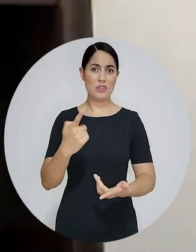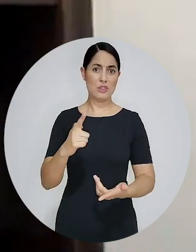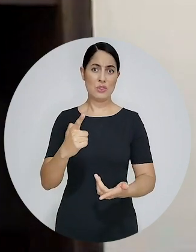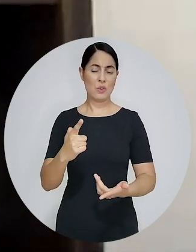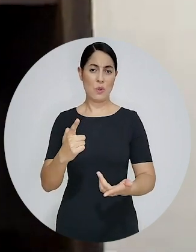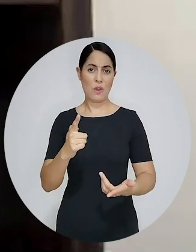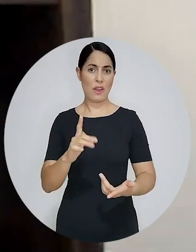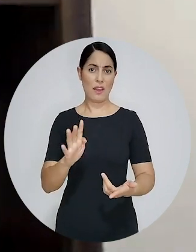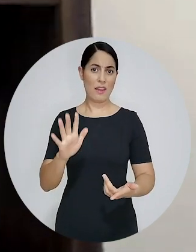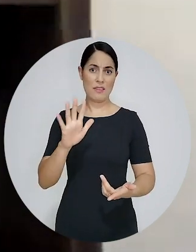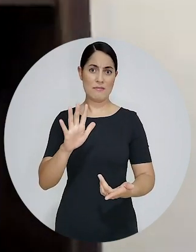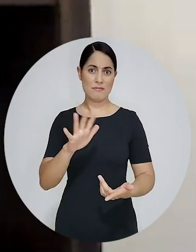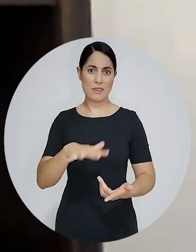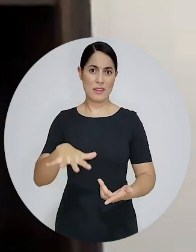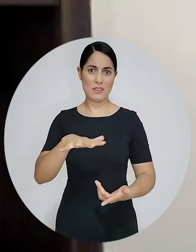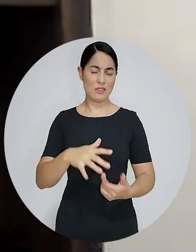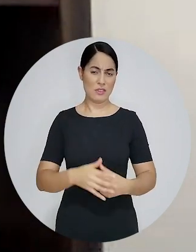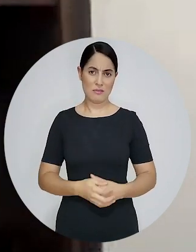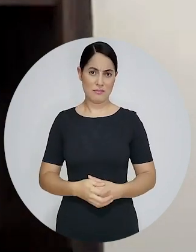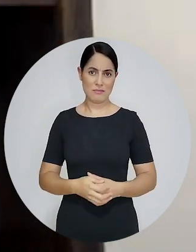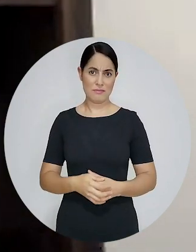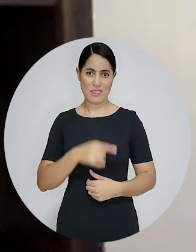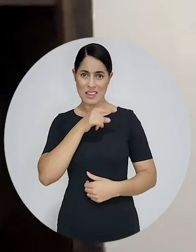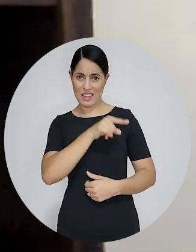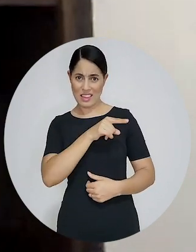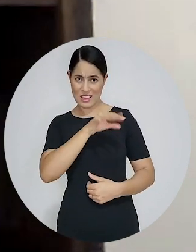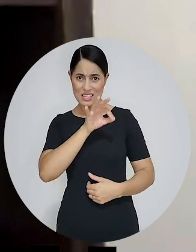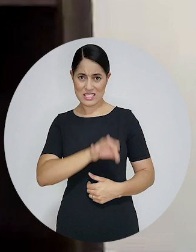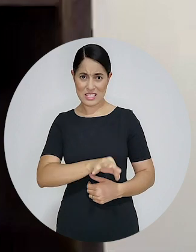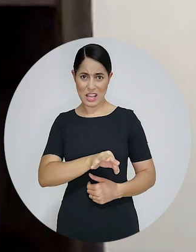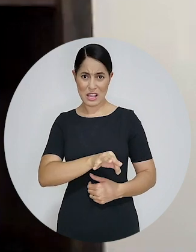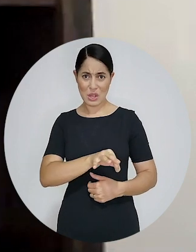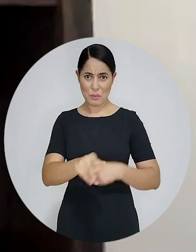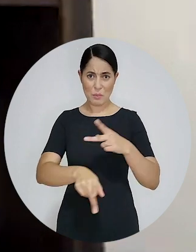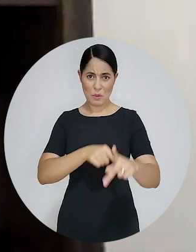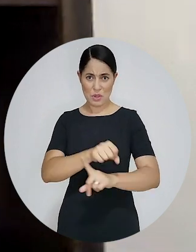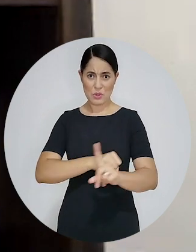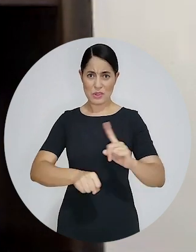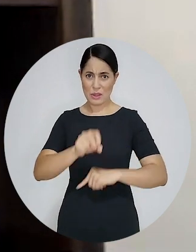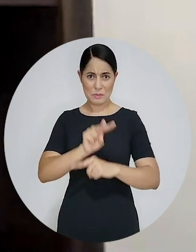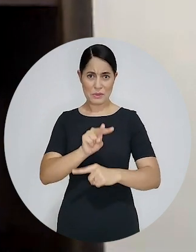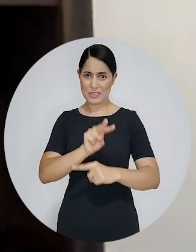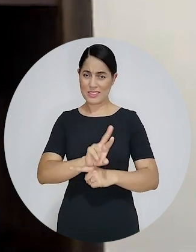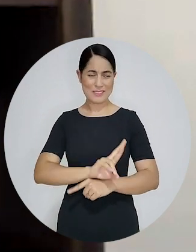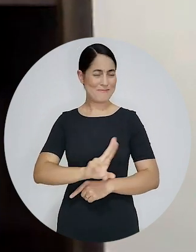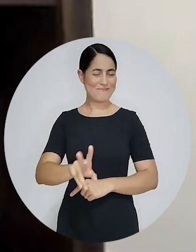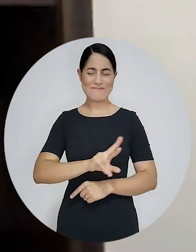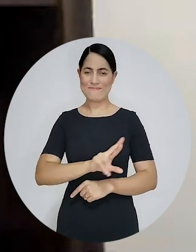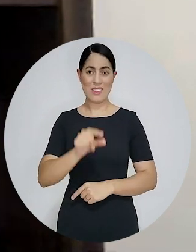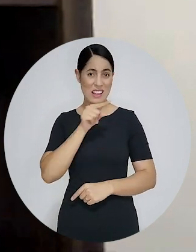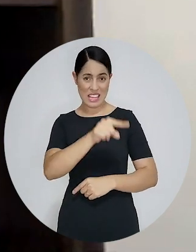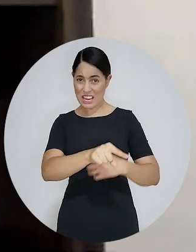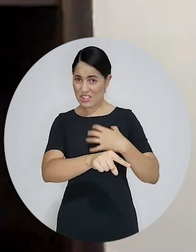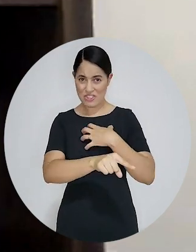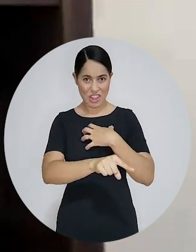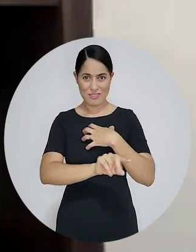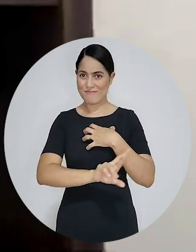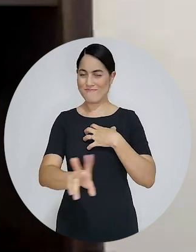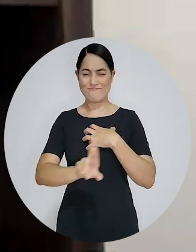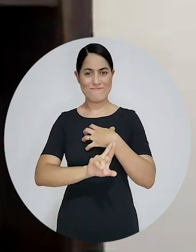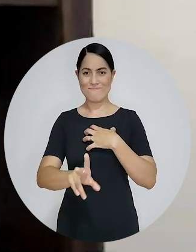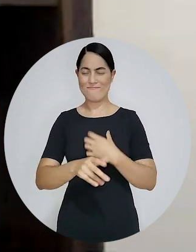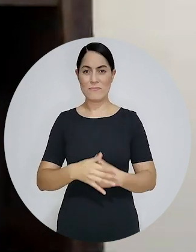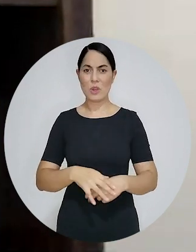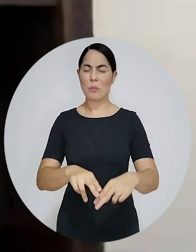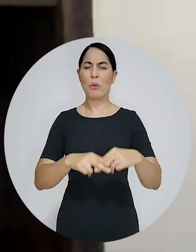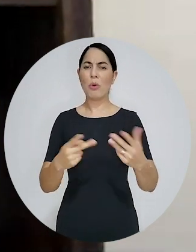de vestir uma farda, digno de proteger a sociedade. Ações como o que vimos acontecer em